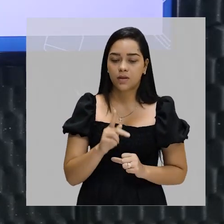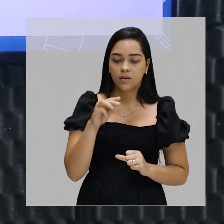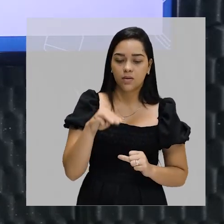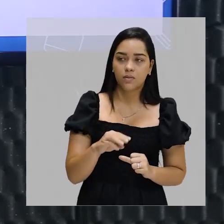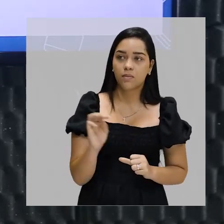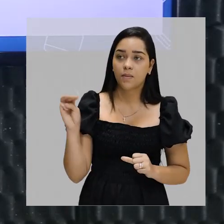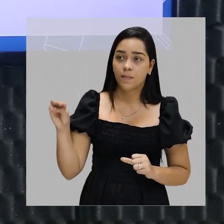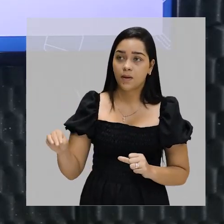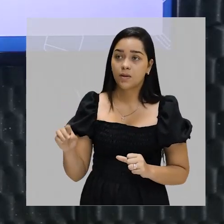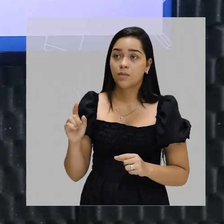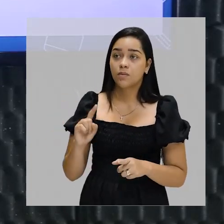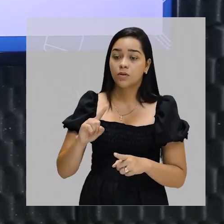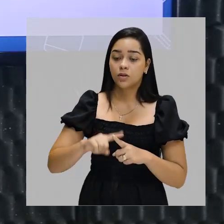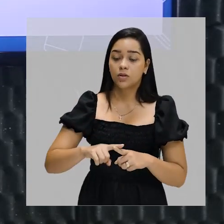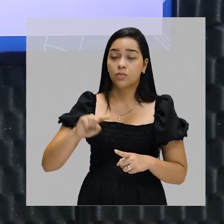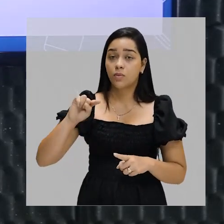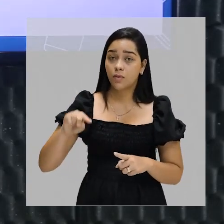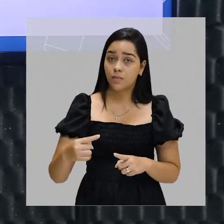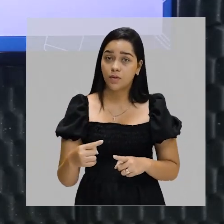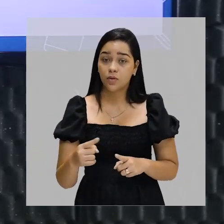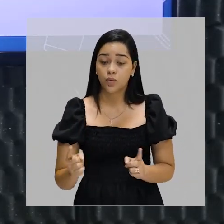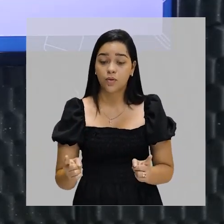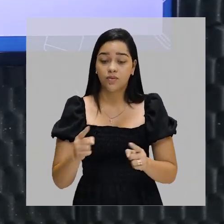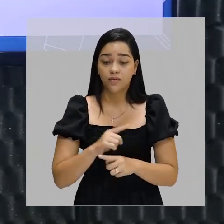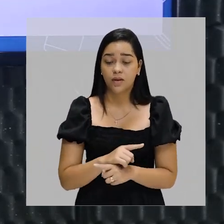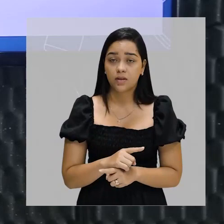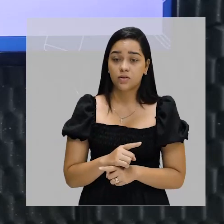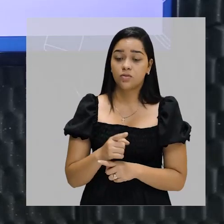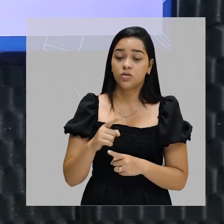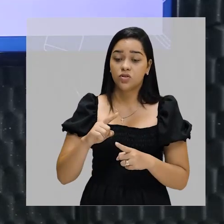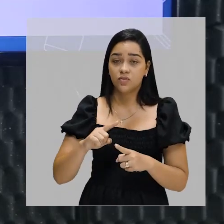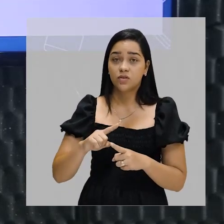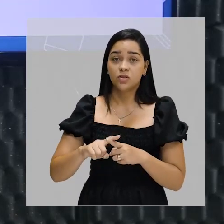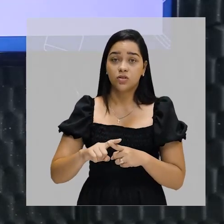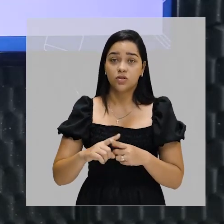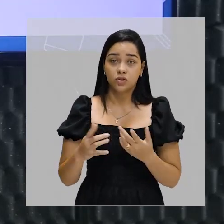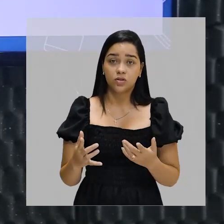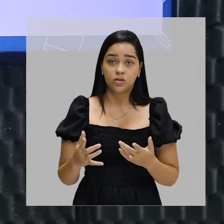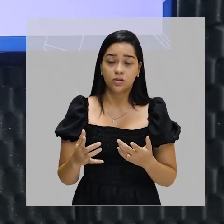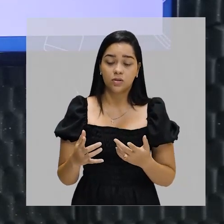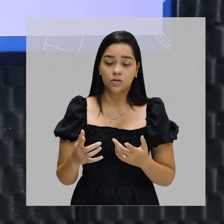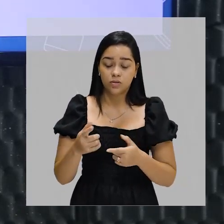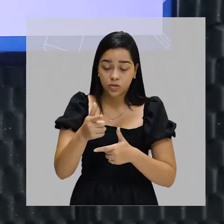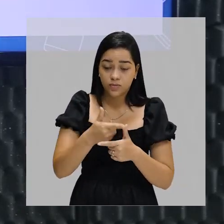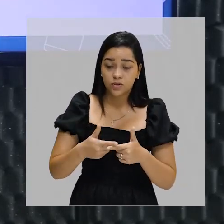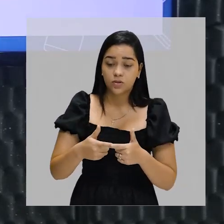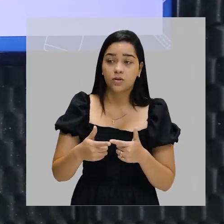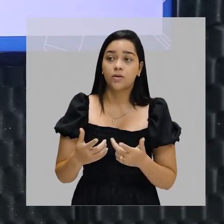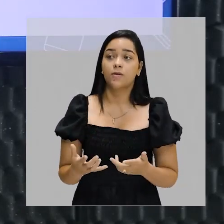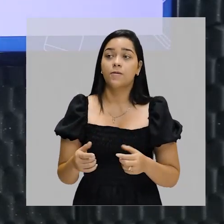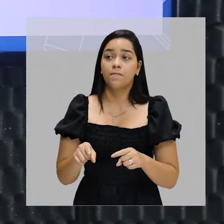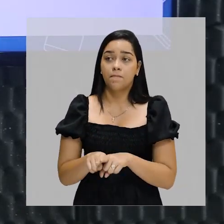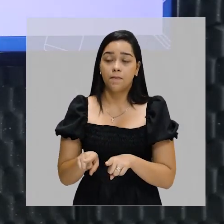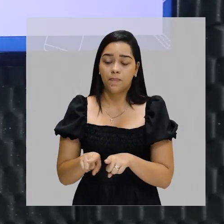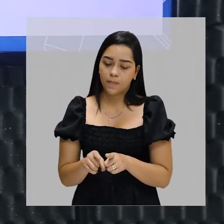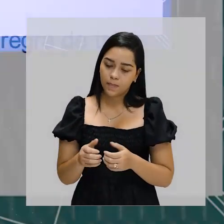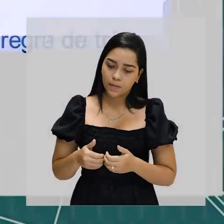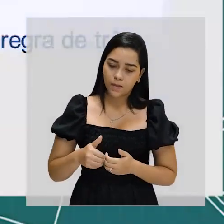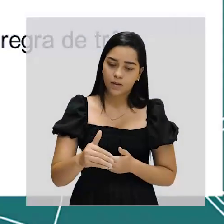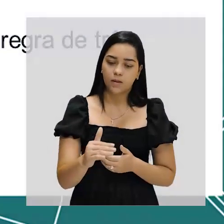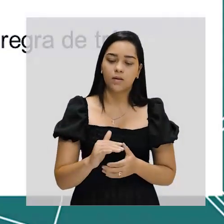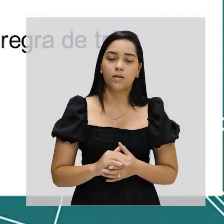metro, multiplicamos por 1000. O inverso vamos dividir, certo? E assim por